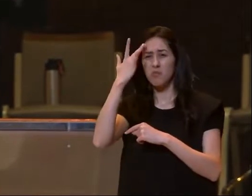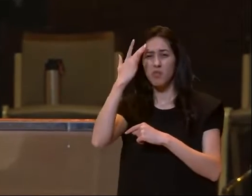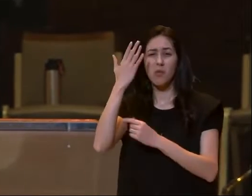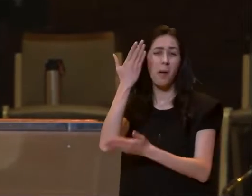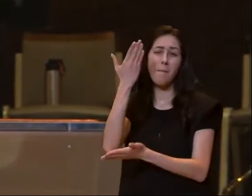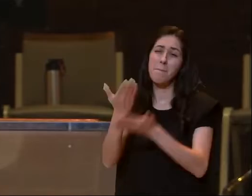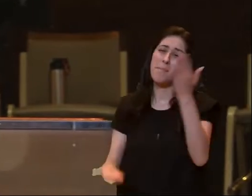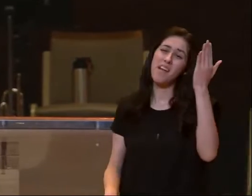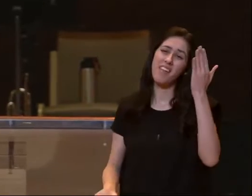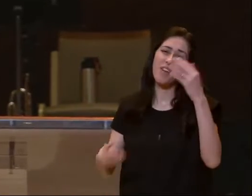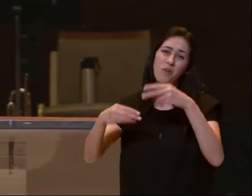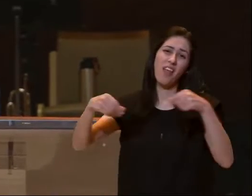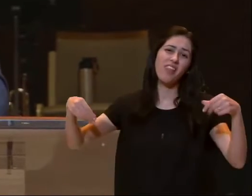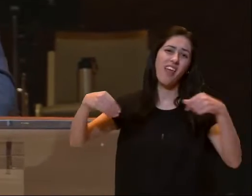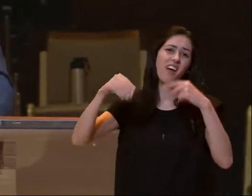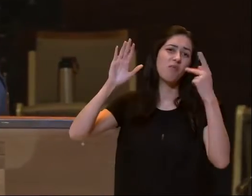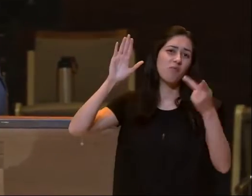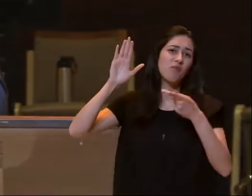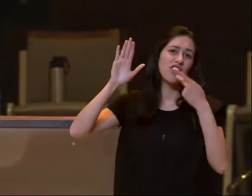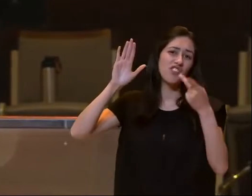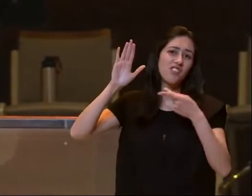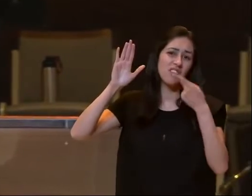da terra prometida.